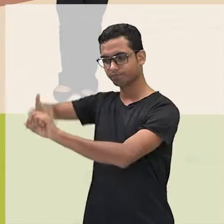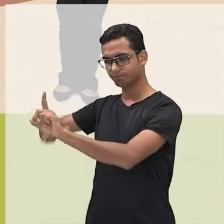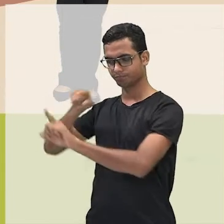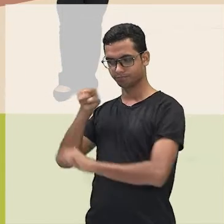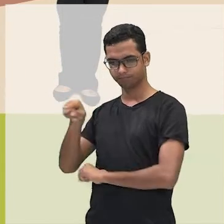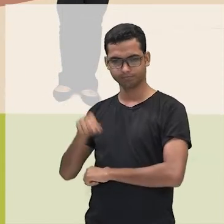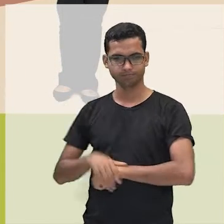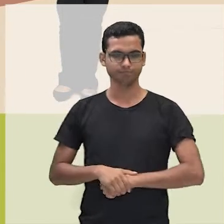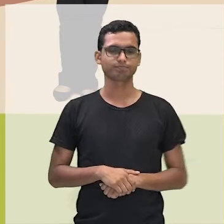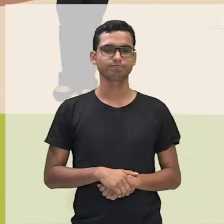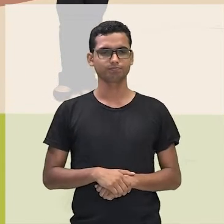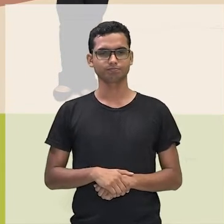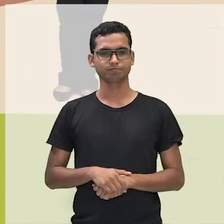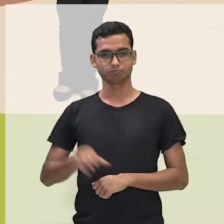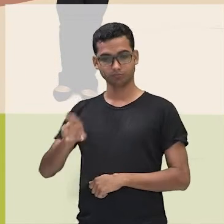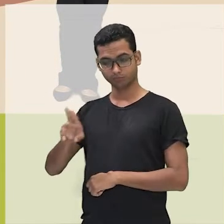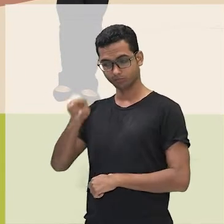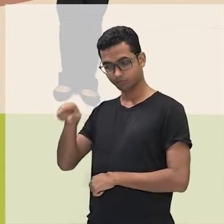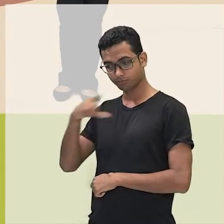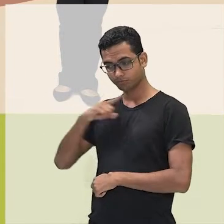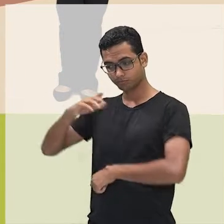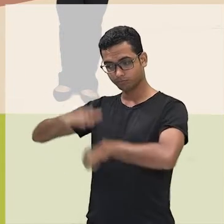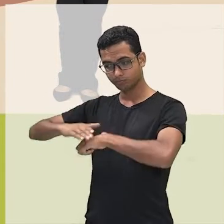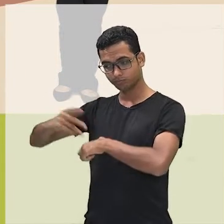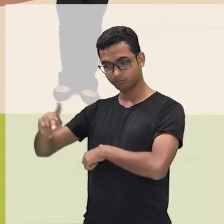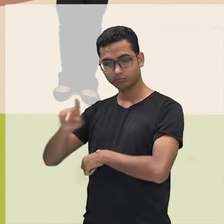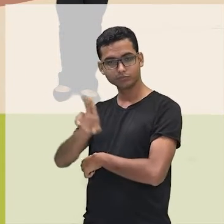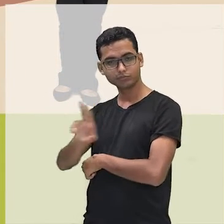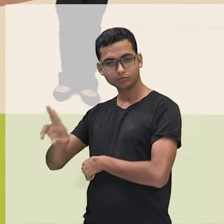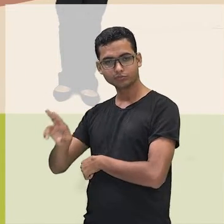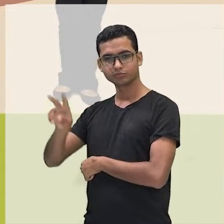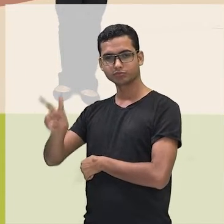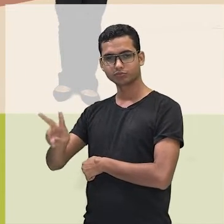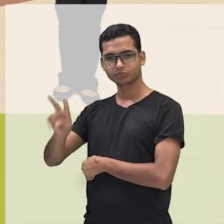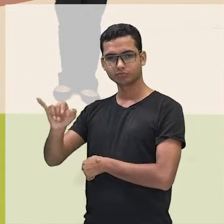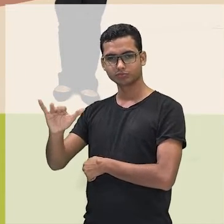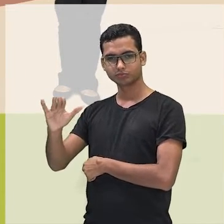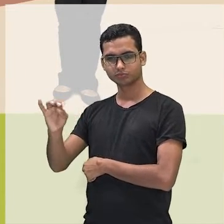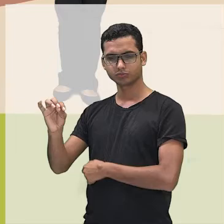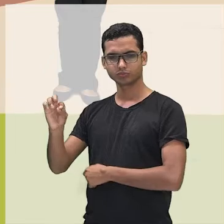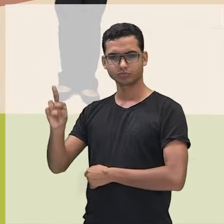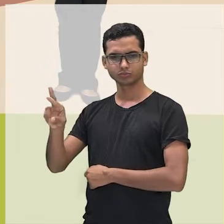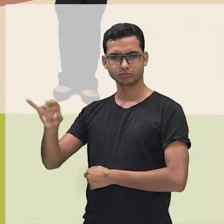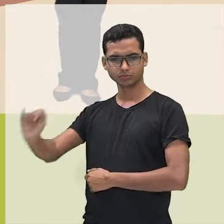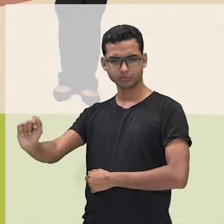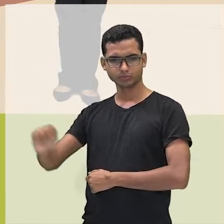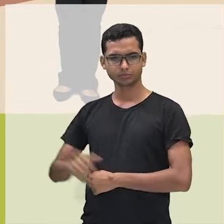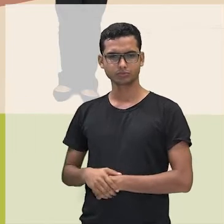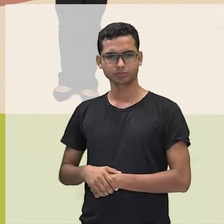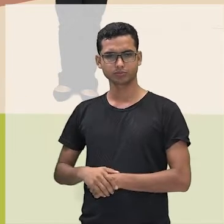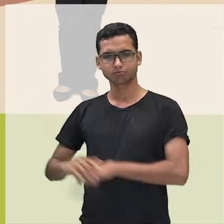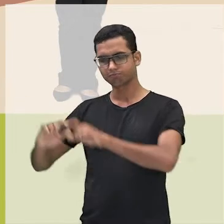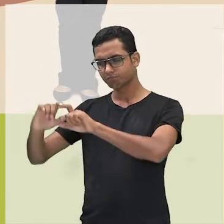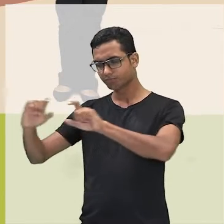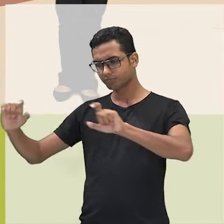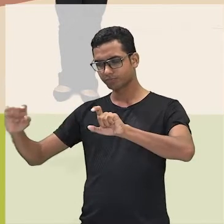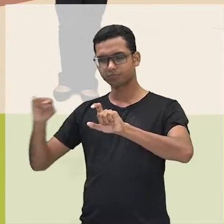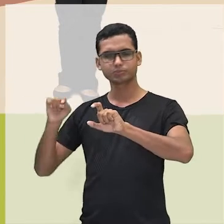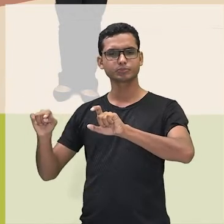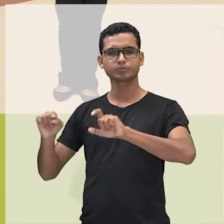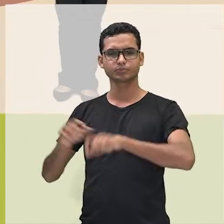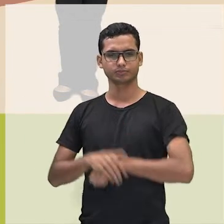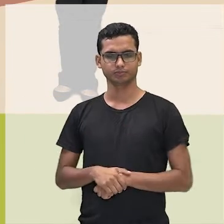O nome dela é quê? É Victoria. E ali ao lado dela vocês têm uma frase, I know Victoria.